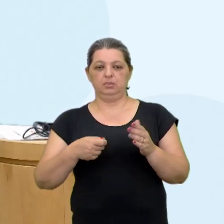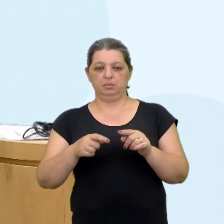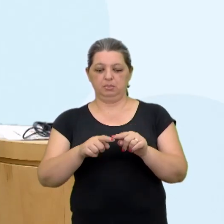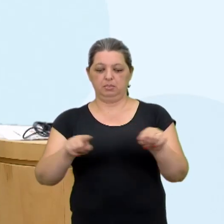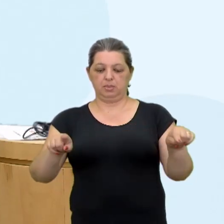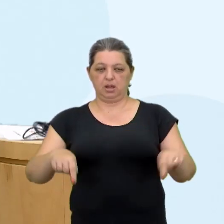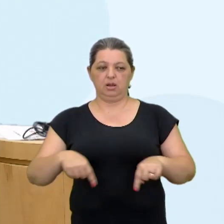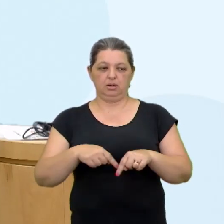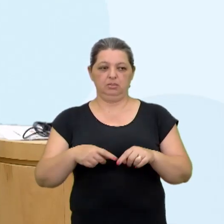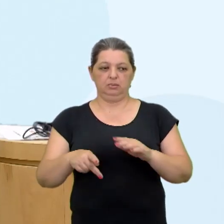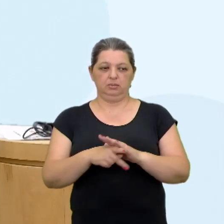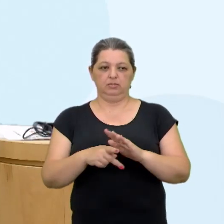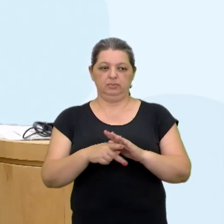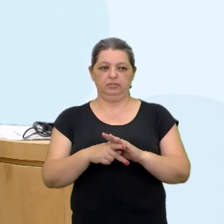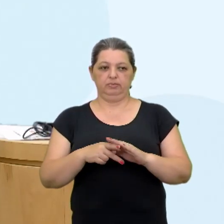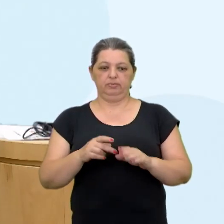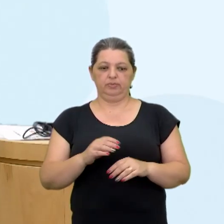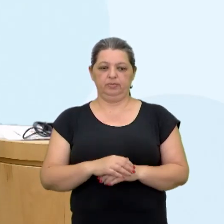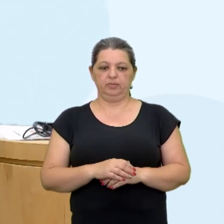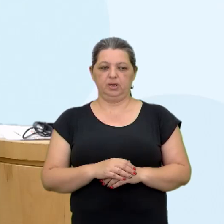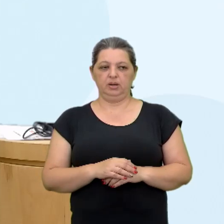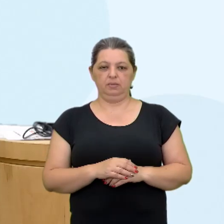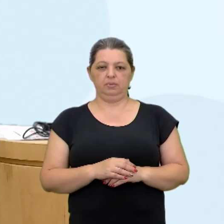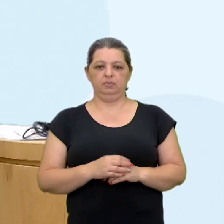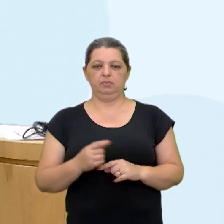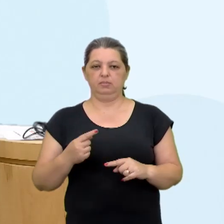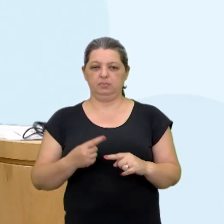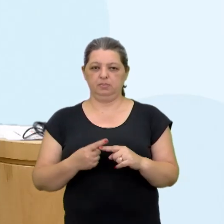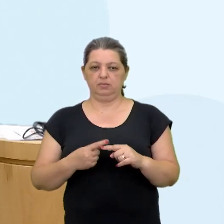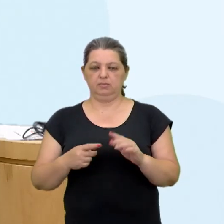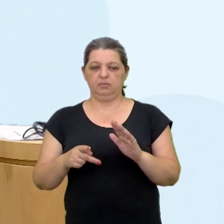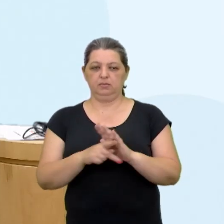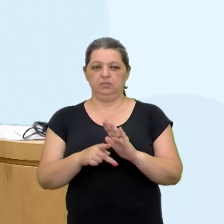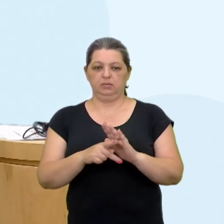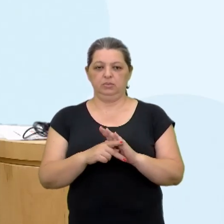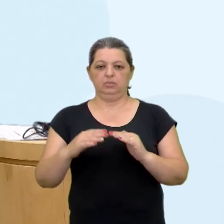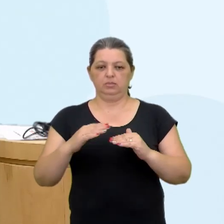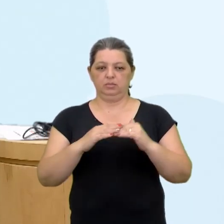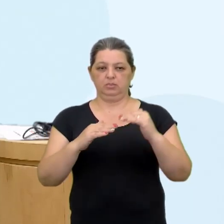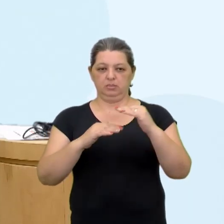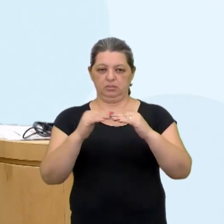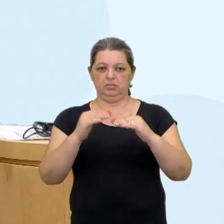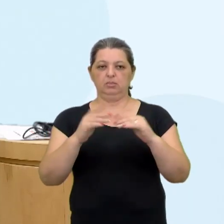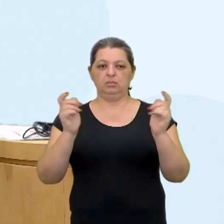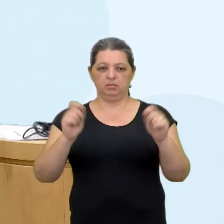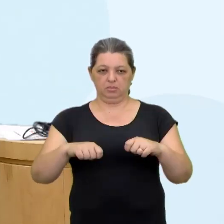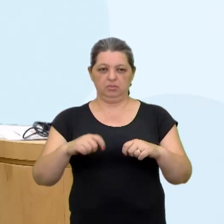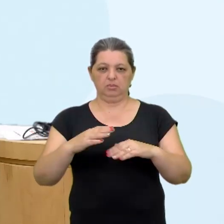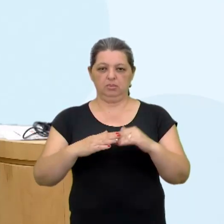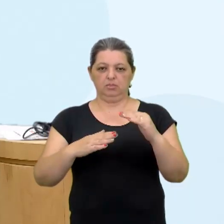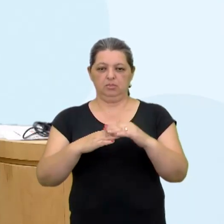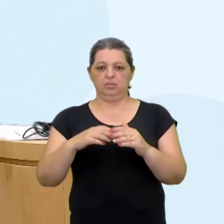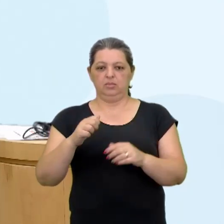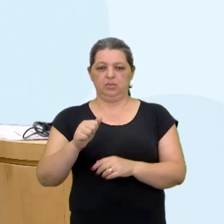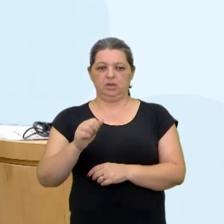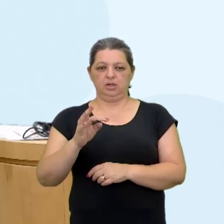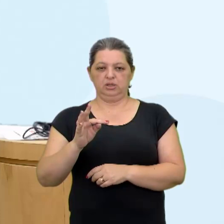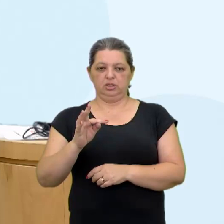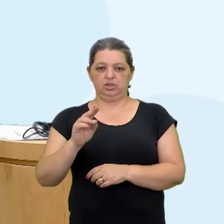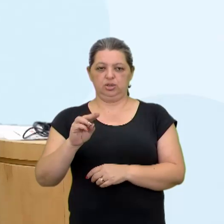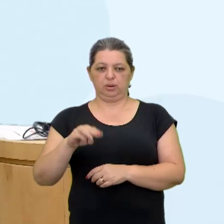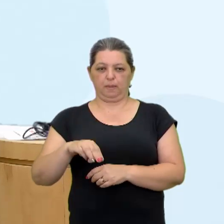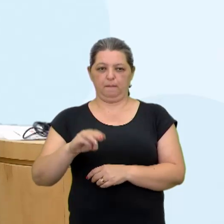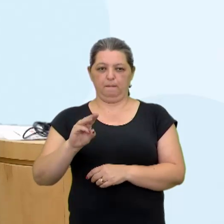dados. Parece imenso, mas ele não é tão grande. E ele é um Atmos, tá? Vocês podem procurar um processador Atmos. E Atmos